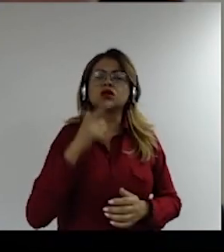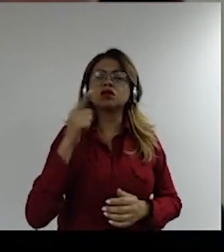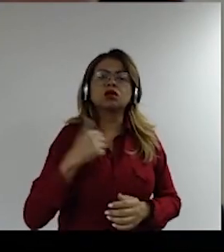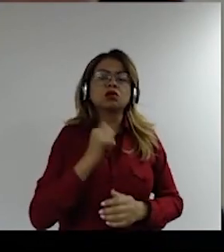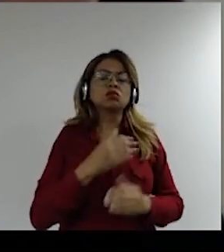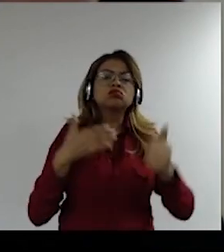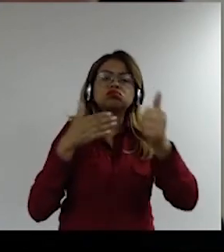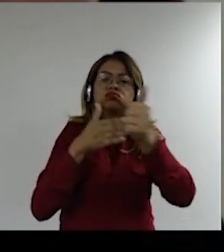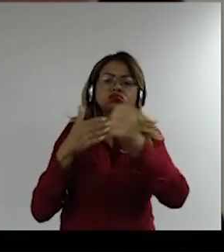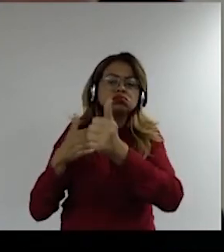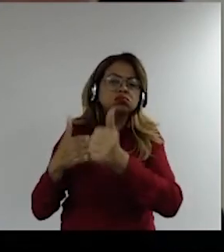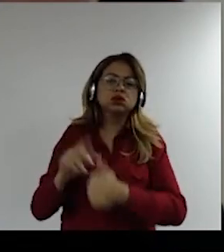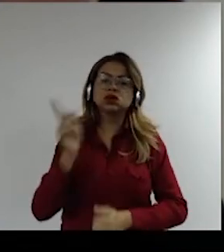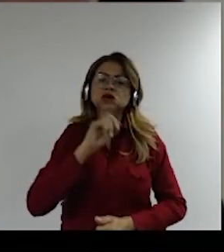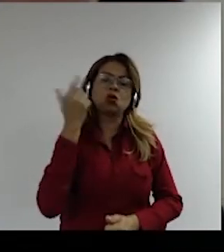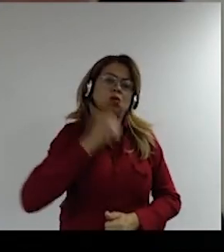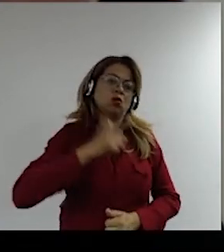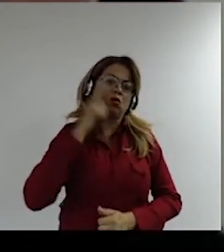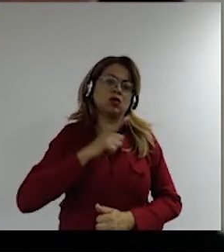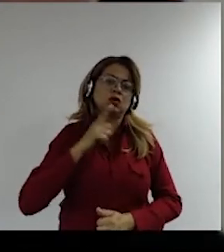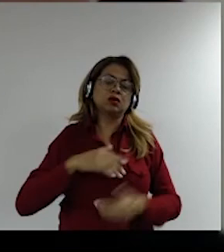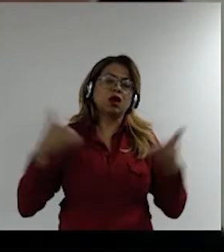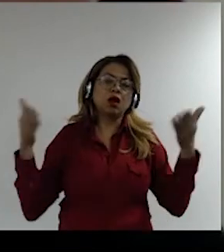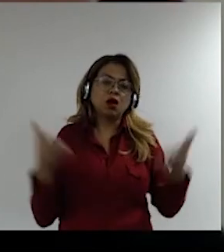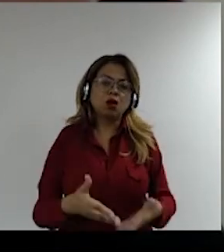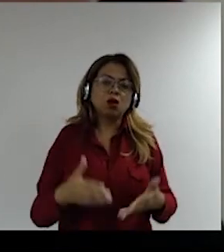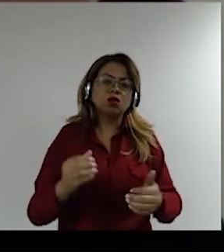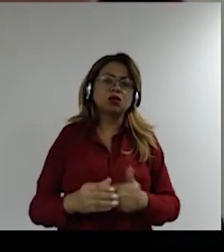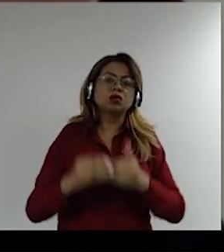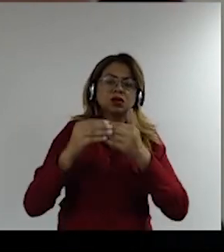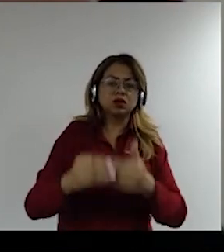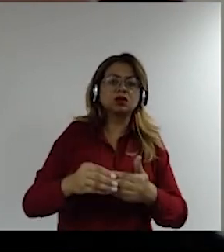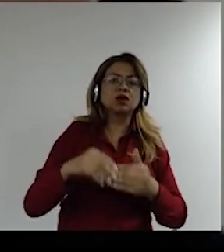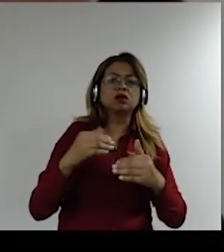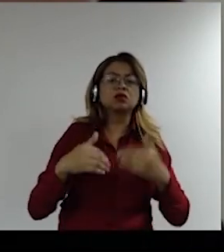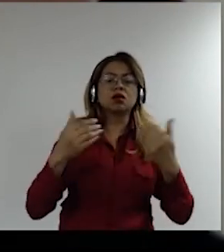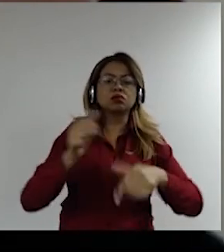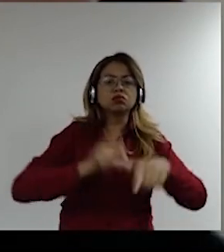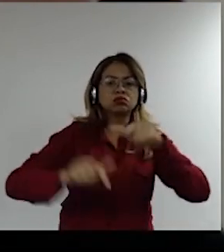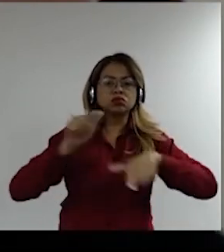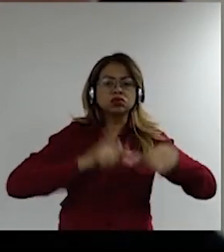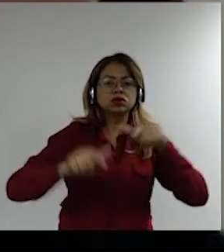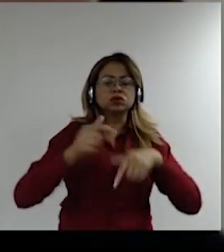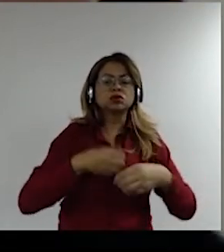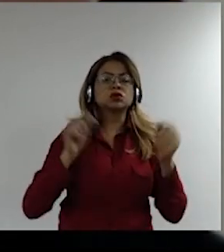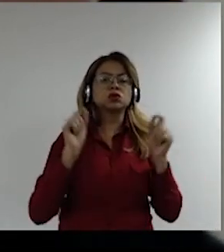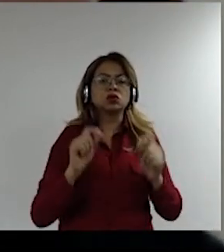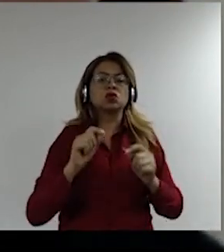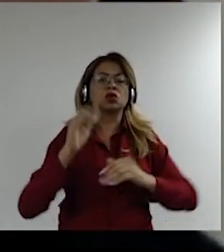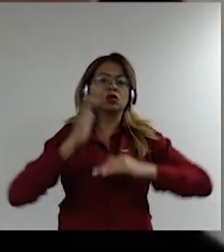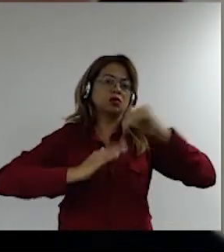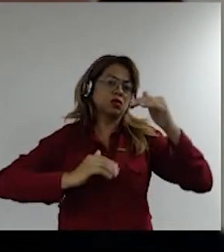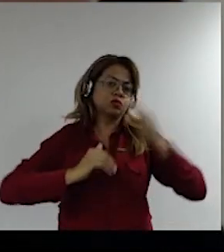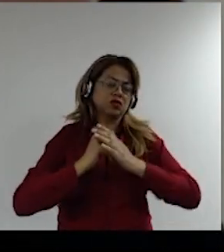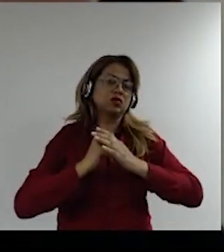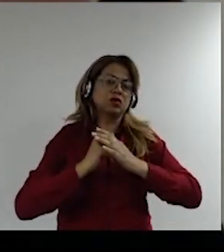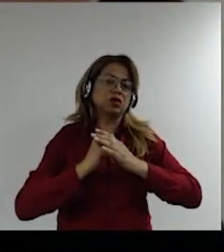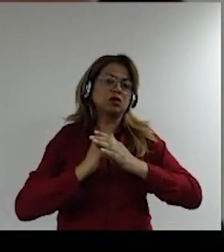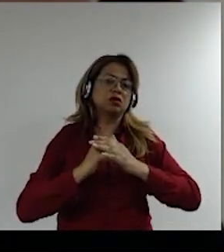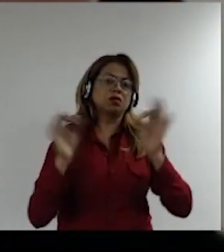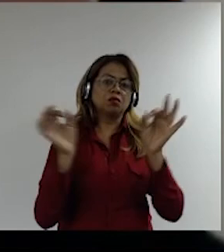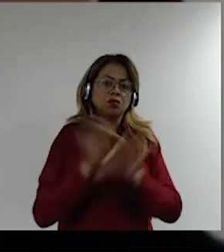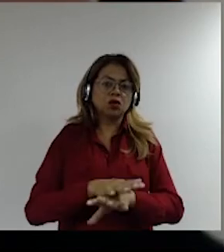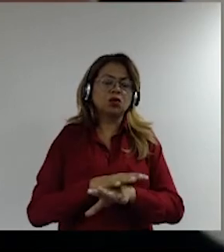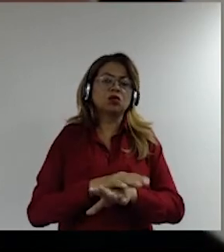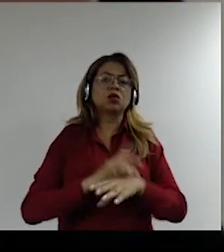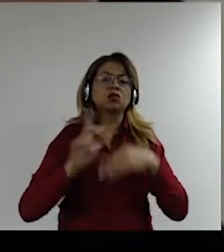não atendem, não conseguem colocar no mercado profissionais gabaritados em razão do recurso investido.